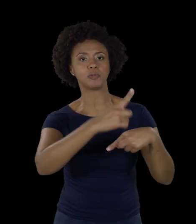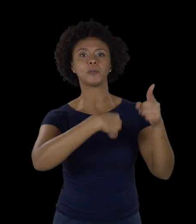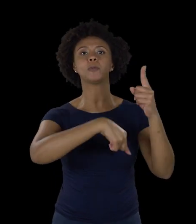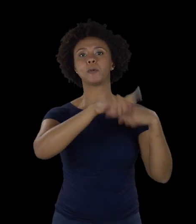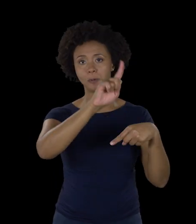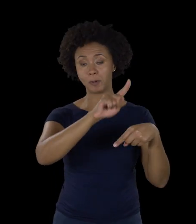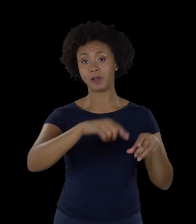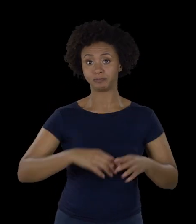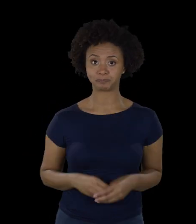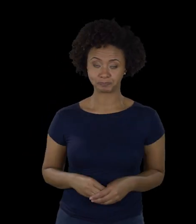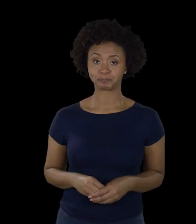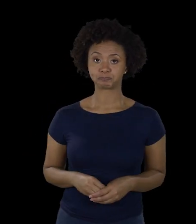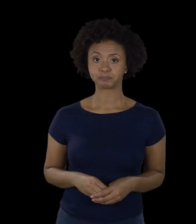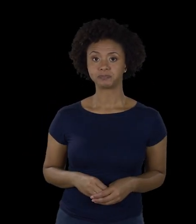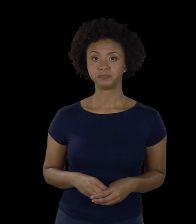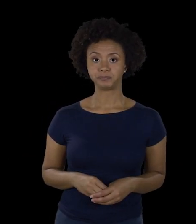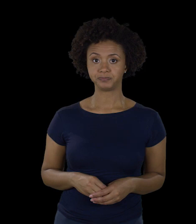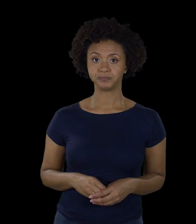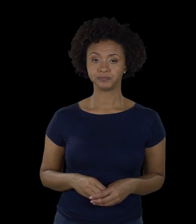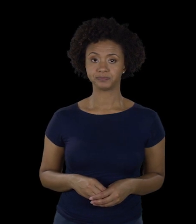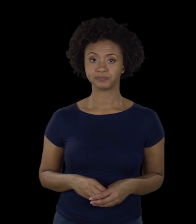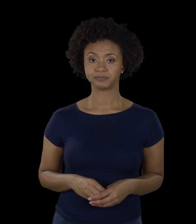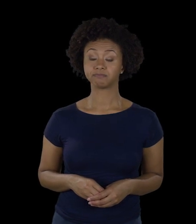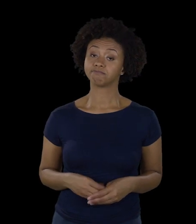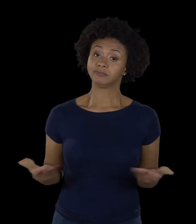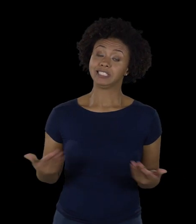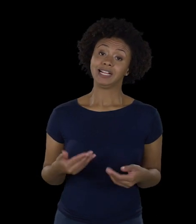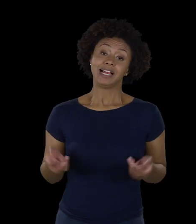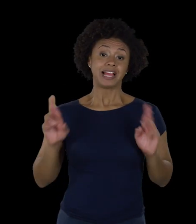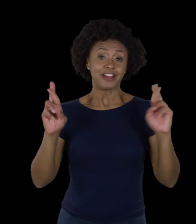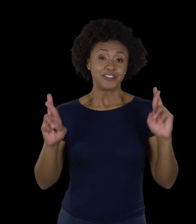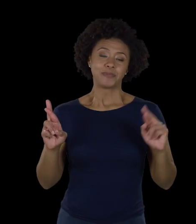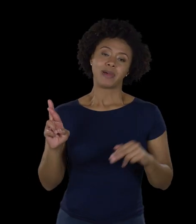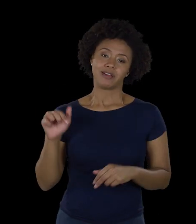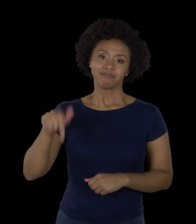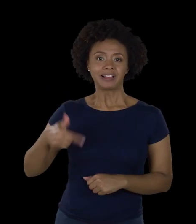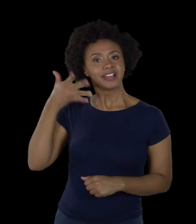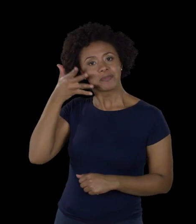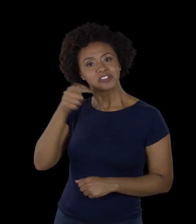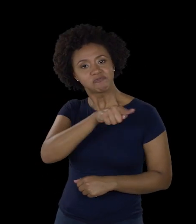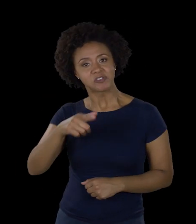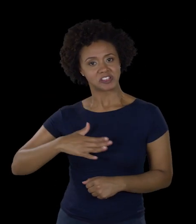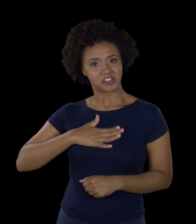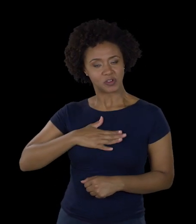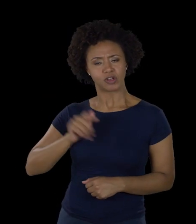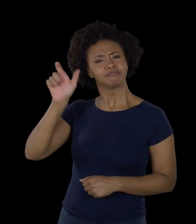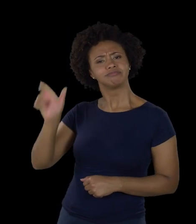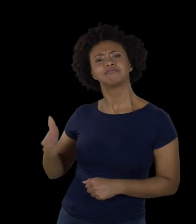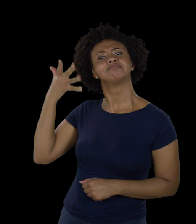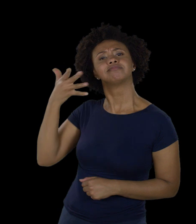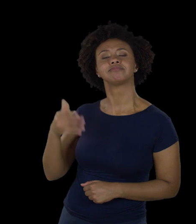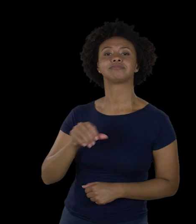social nas comunidades onde a gente está presente. Eu espero que vocês gostem da apresentação que vai ser feita pelo